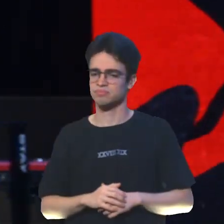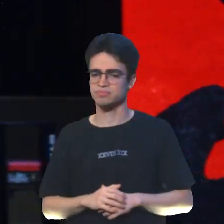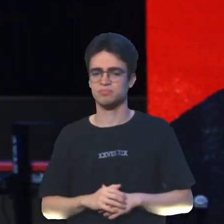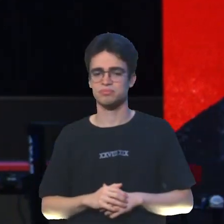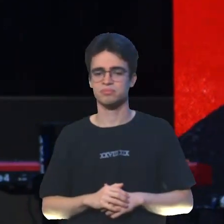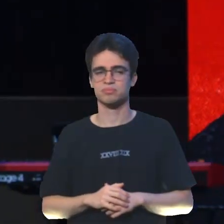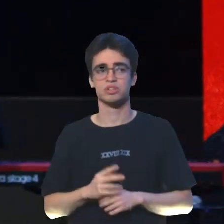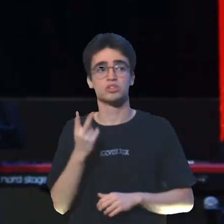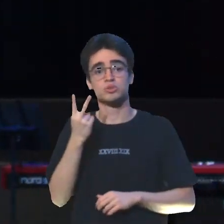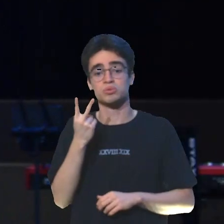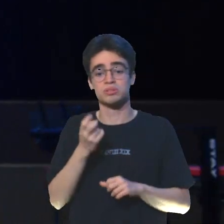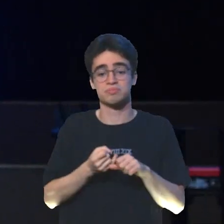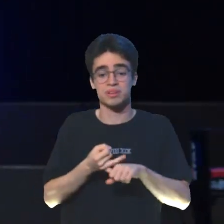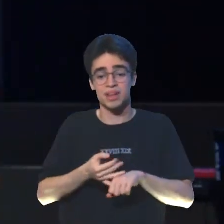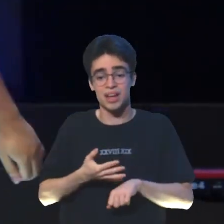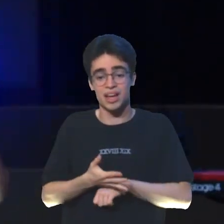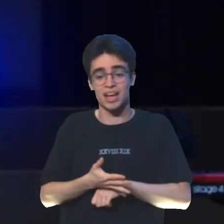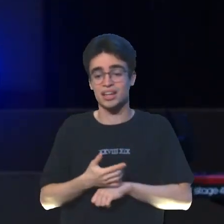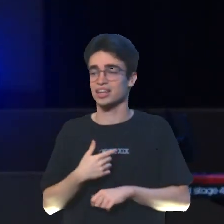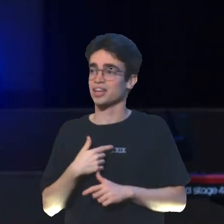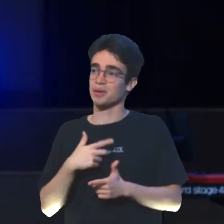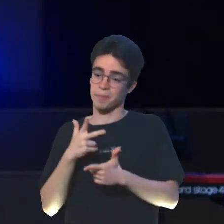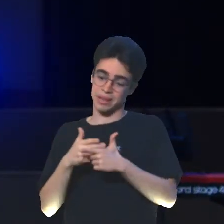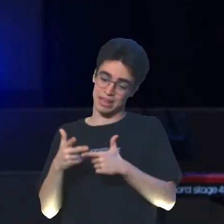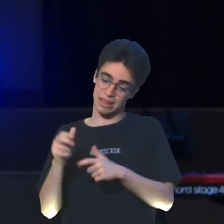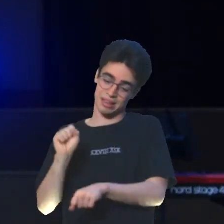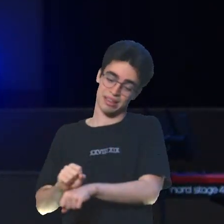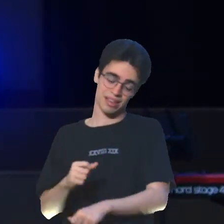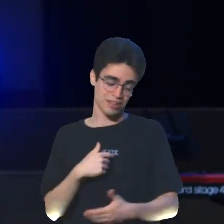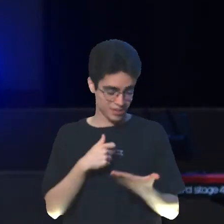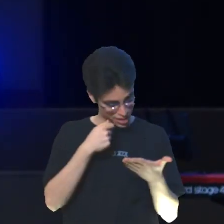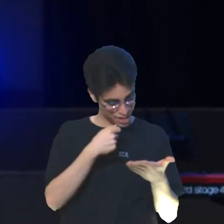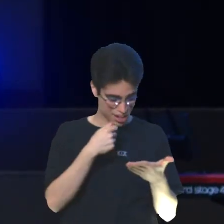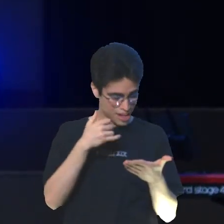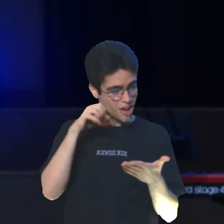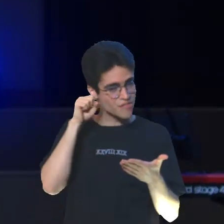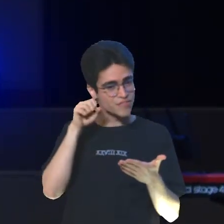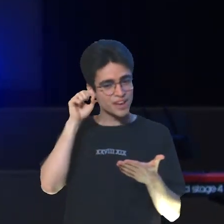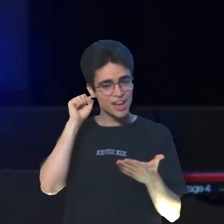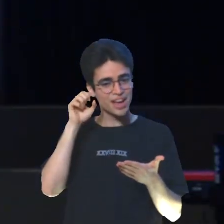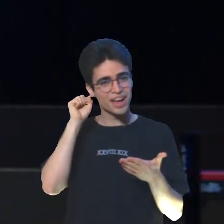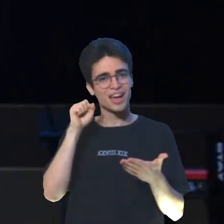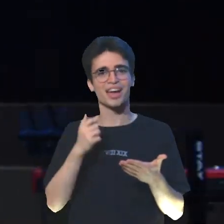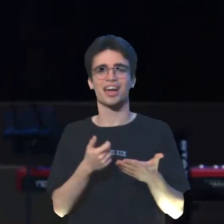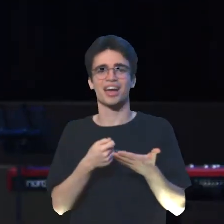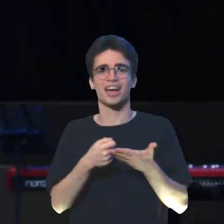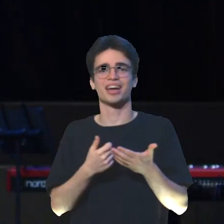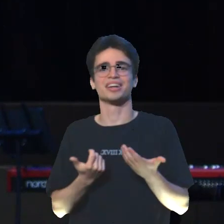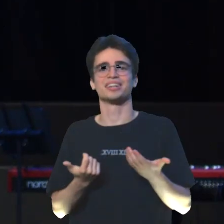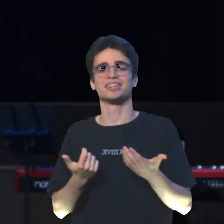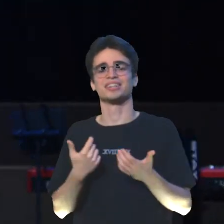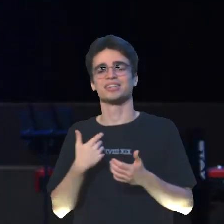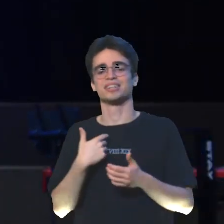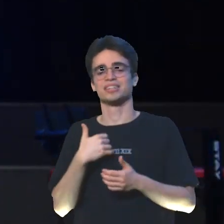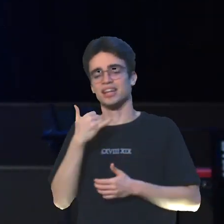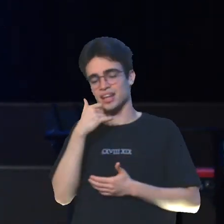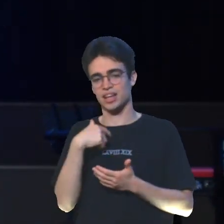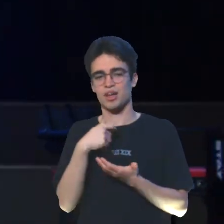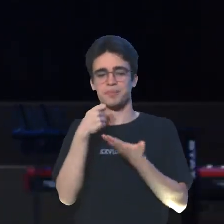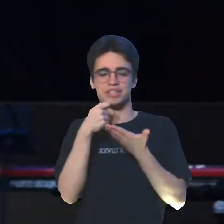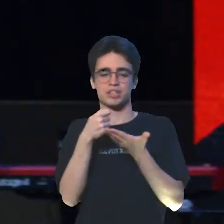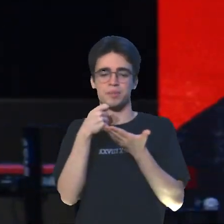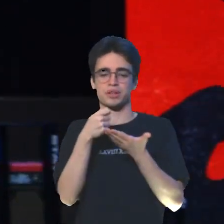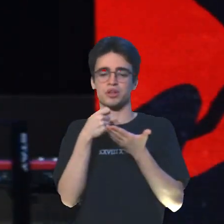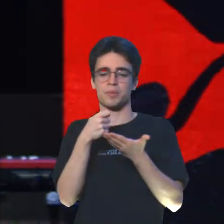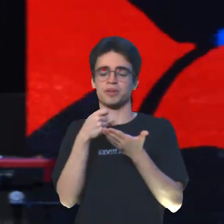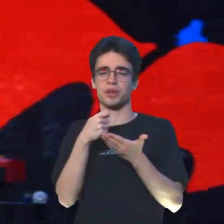2 da manhã aqui, eu pausando a minha série aqui para te ouvir, de férias. Peguei o celular e comecei a falar com ele.